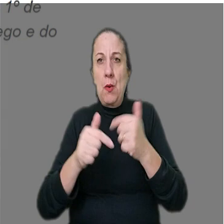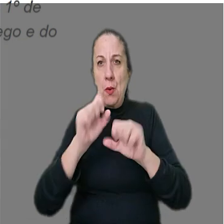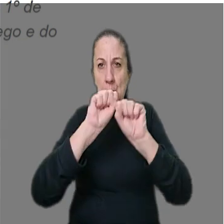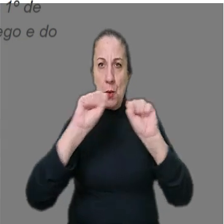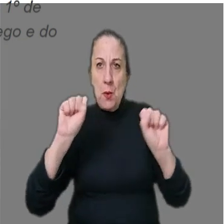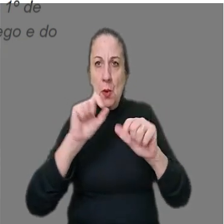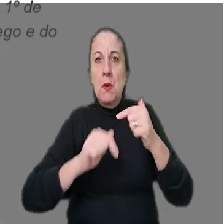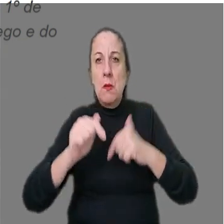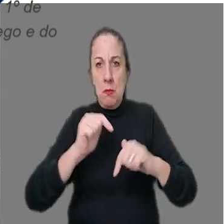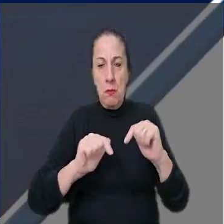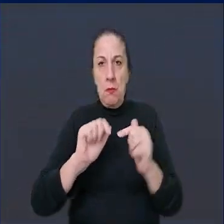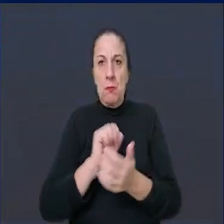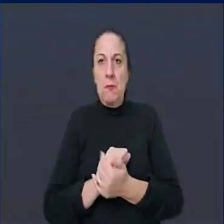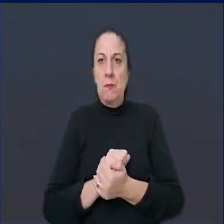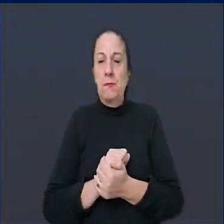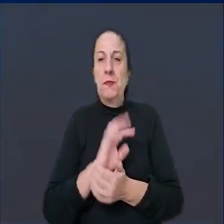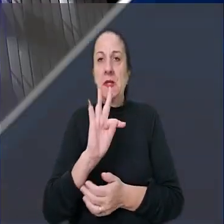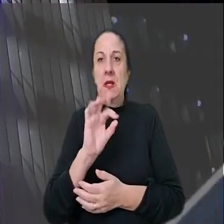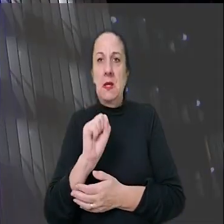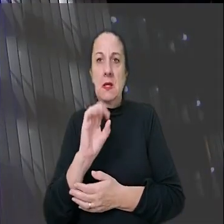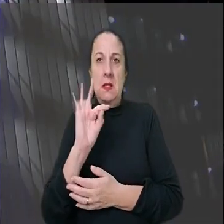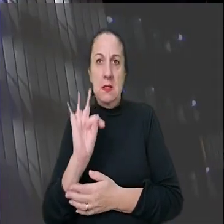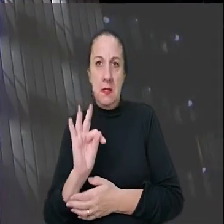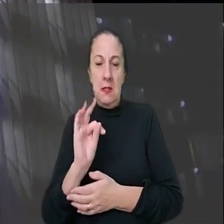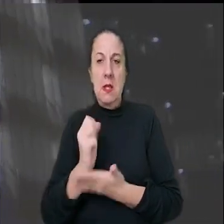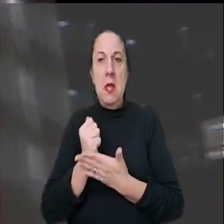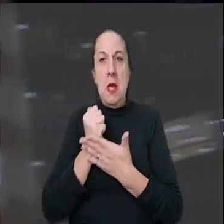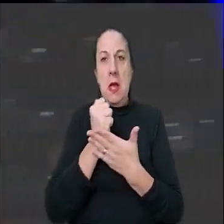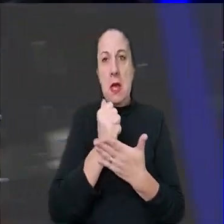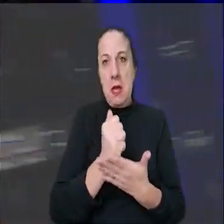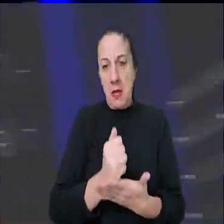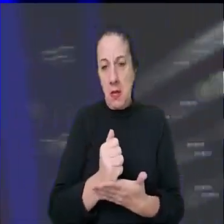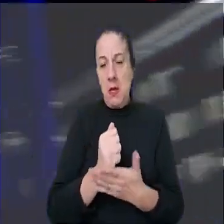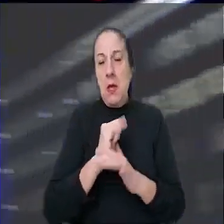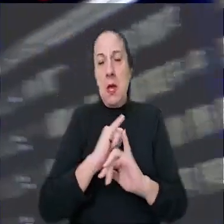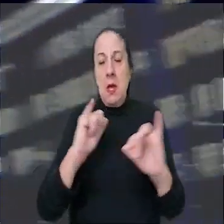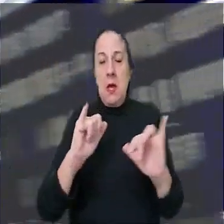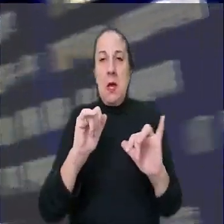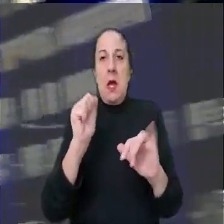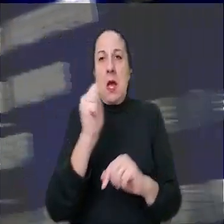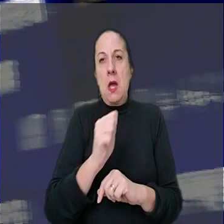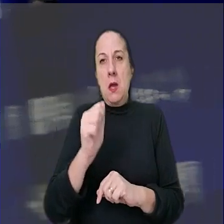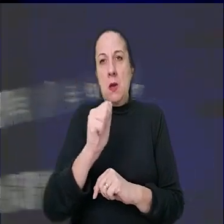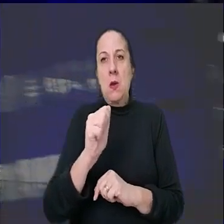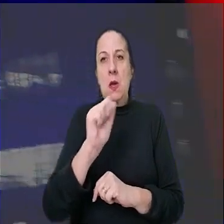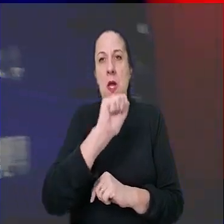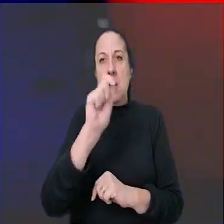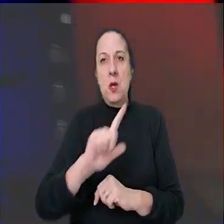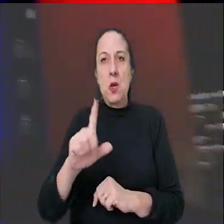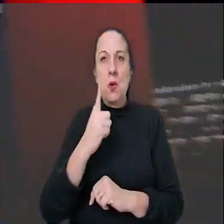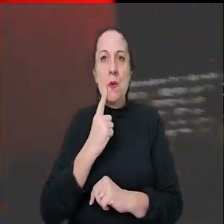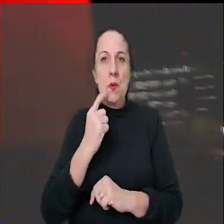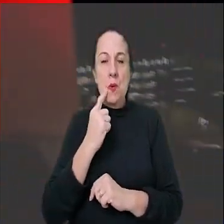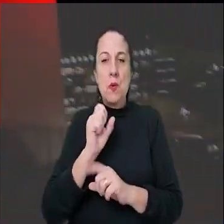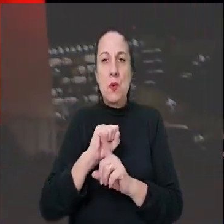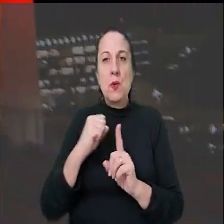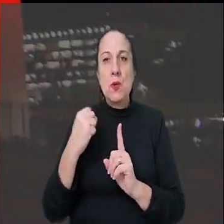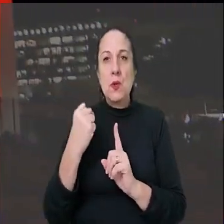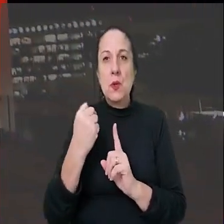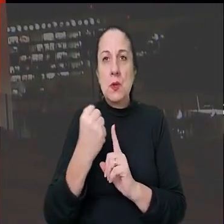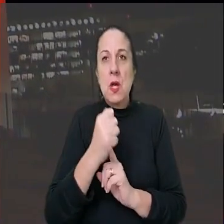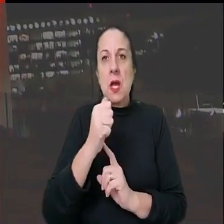tribunais do trabalho. O TST apoia a campanha Agosto Azul e Vermelho, a iniciativa da